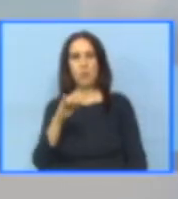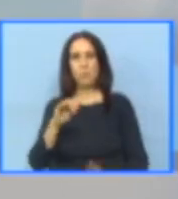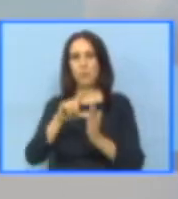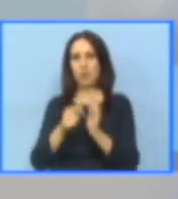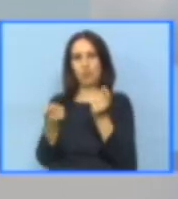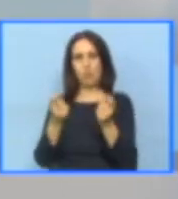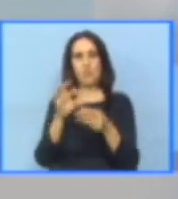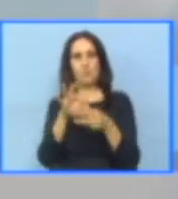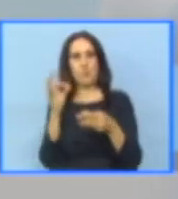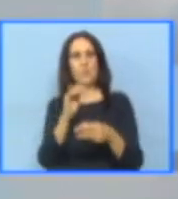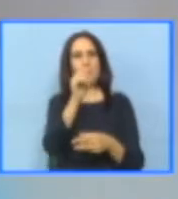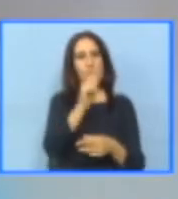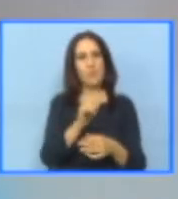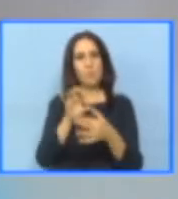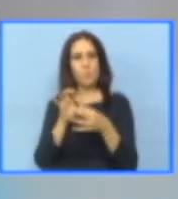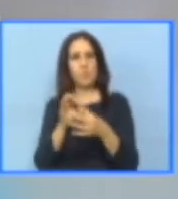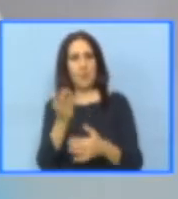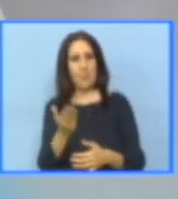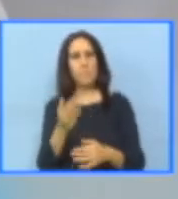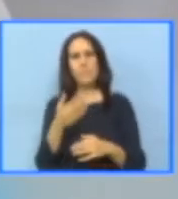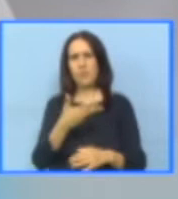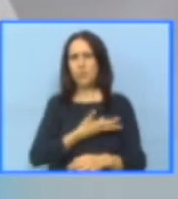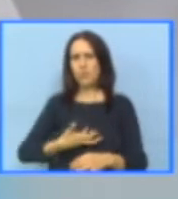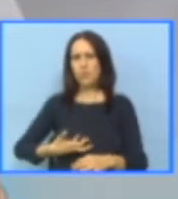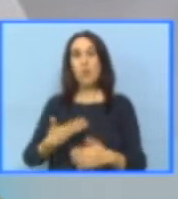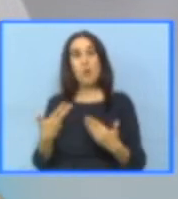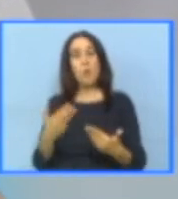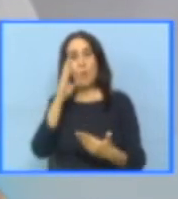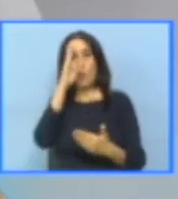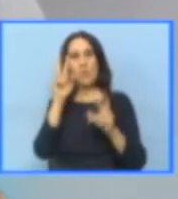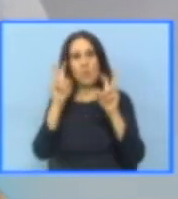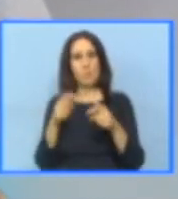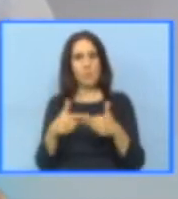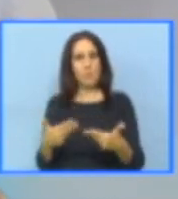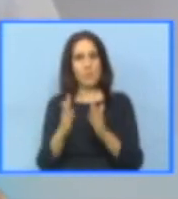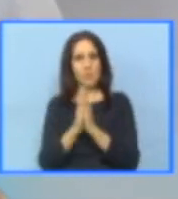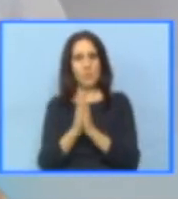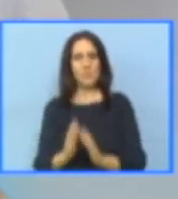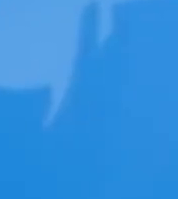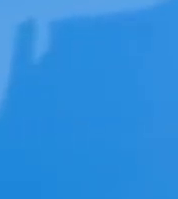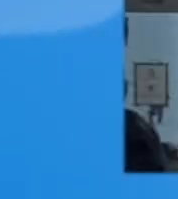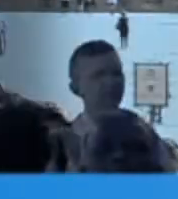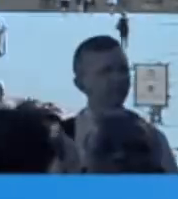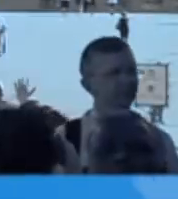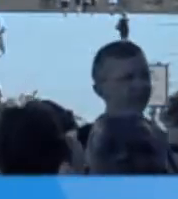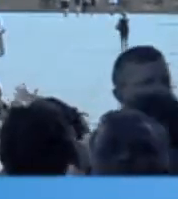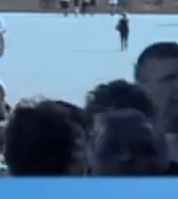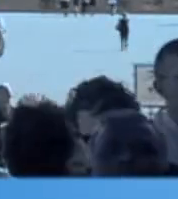da Fundação Fé e Cooperação. Será dentro de instantes, para já ficamos com os temas da atualidade religiosa.